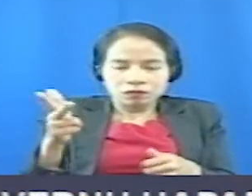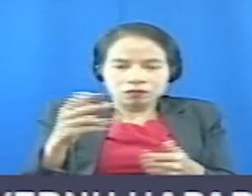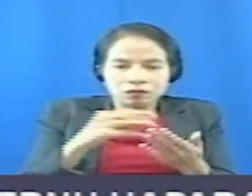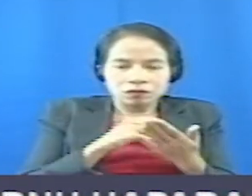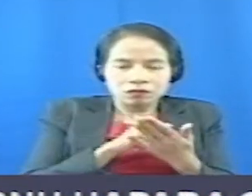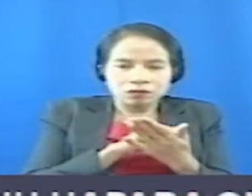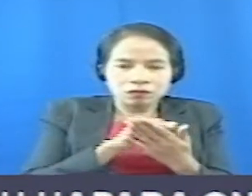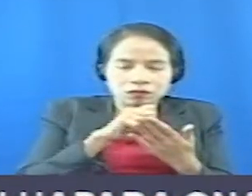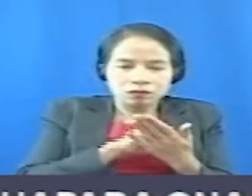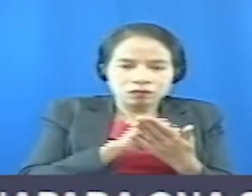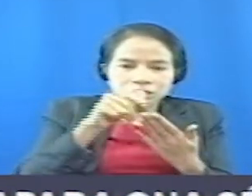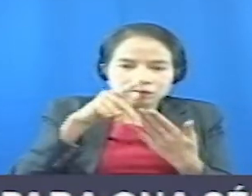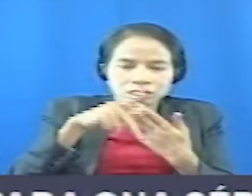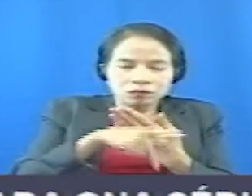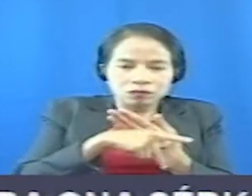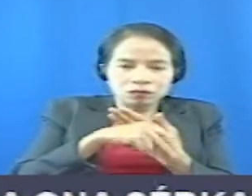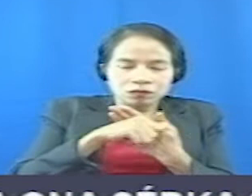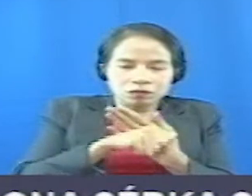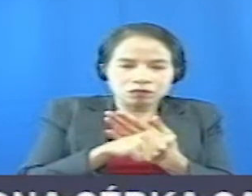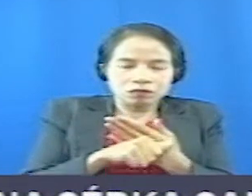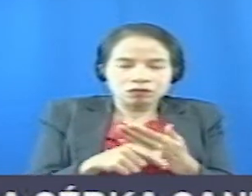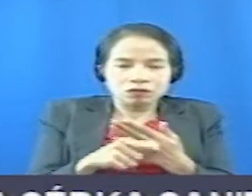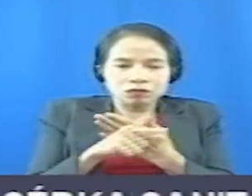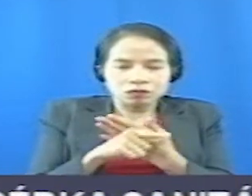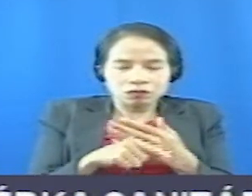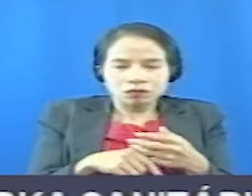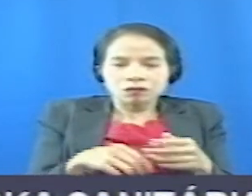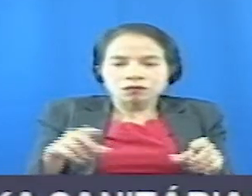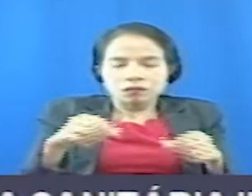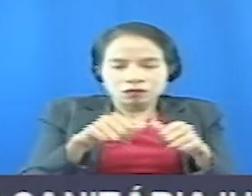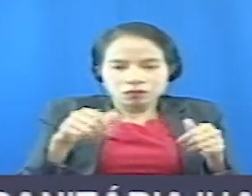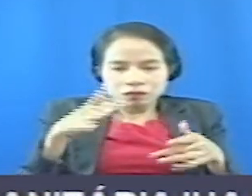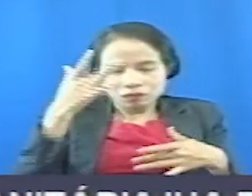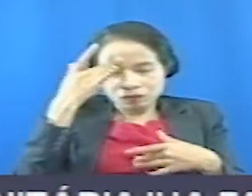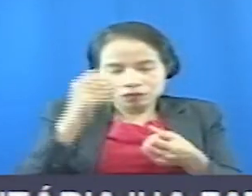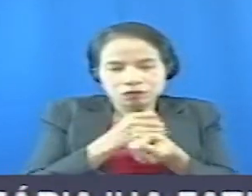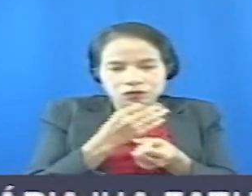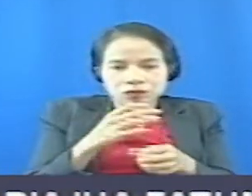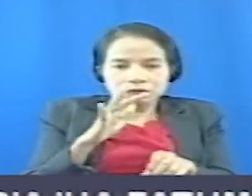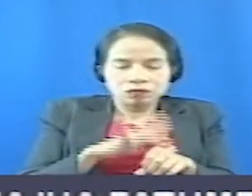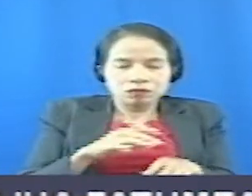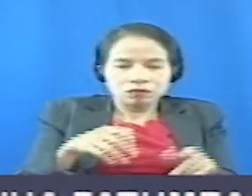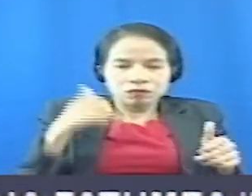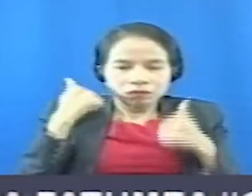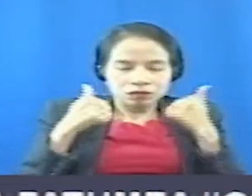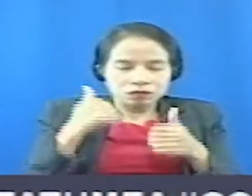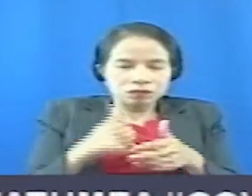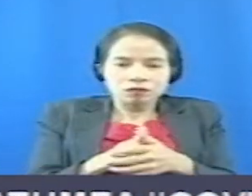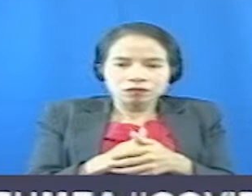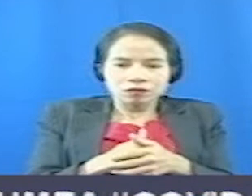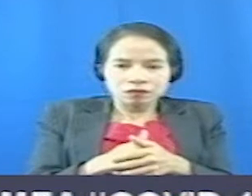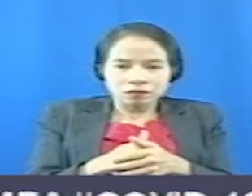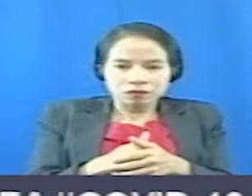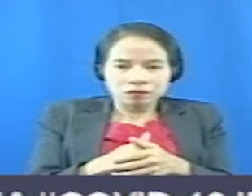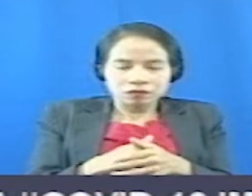administrativo Dom Aleixo. Tene, caso Fon e a aldeia Nebifon. Positivo ida ne deteta e a atividade de vigilância Sentinela e a